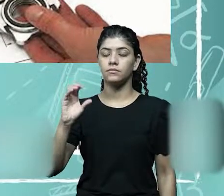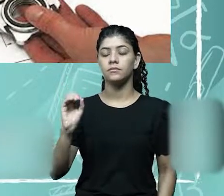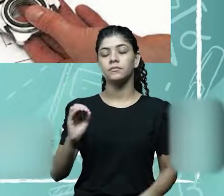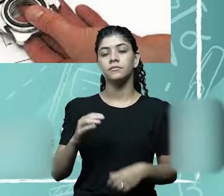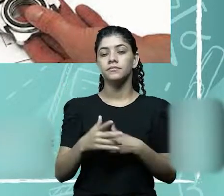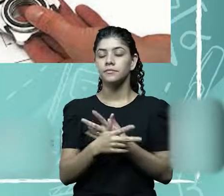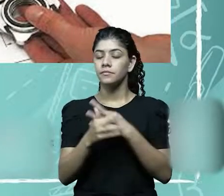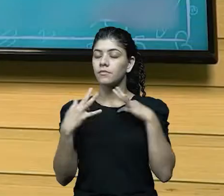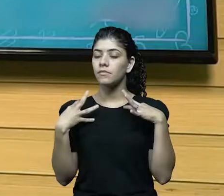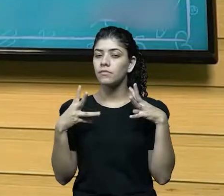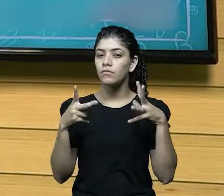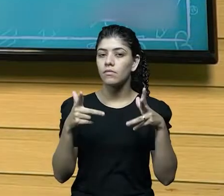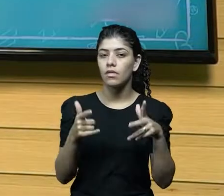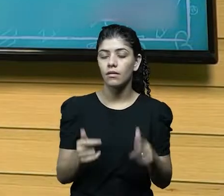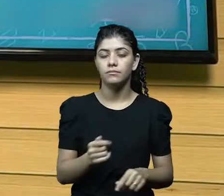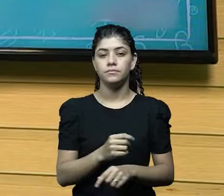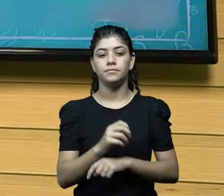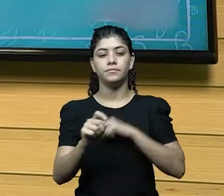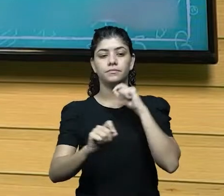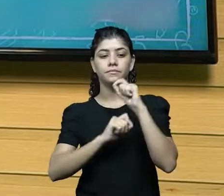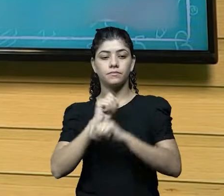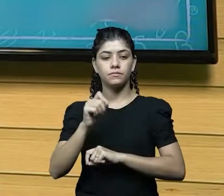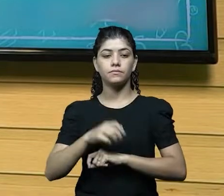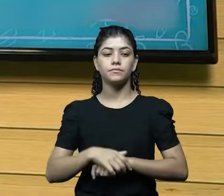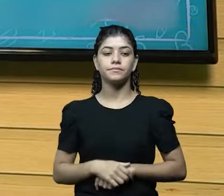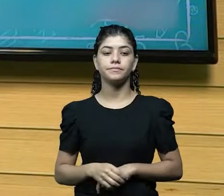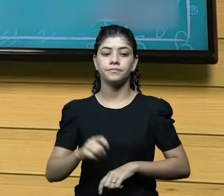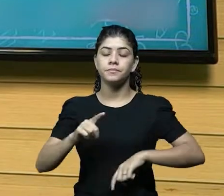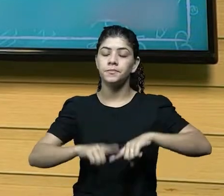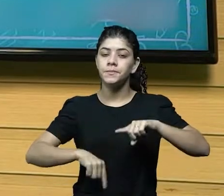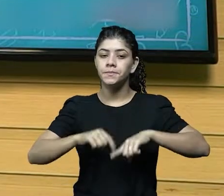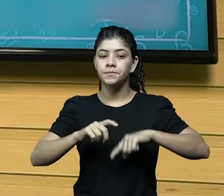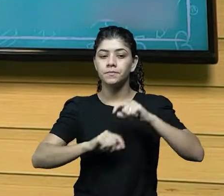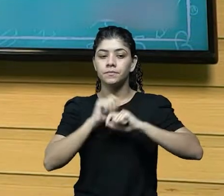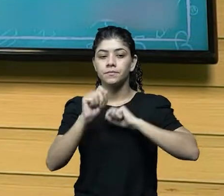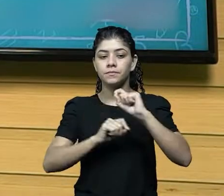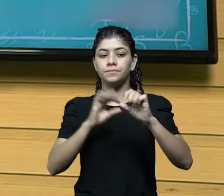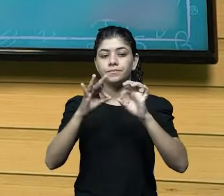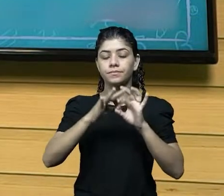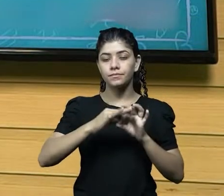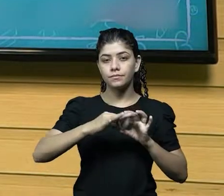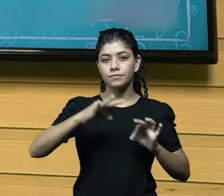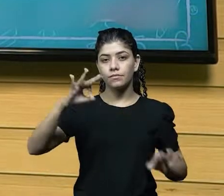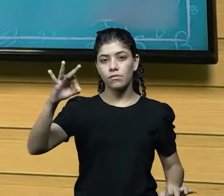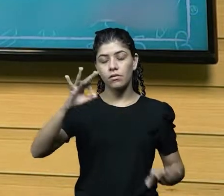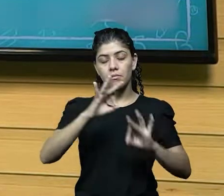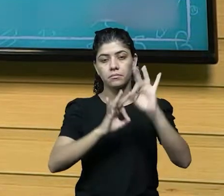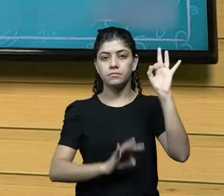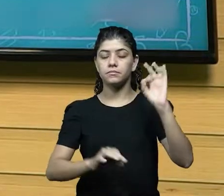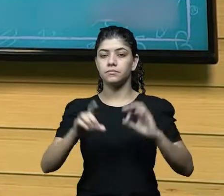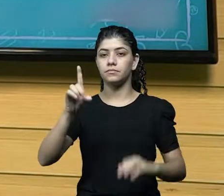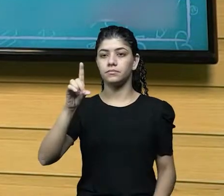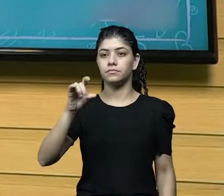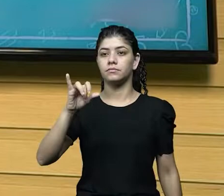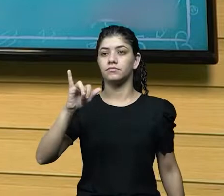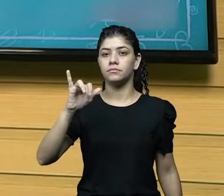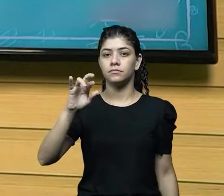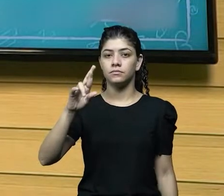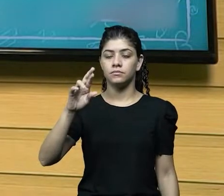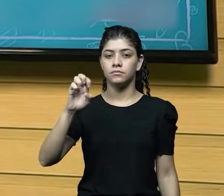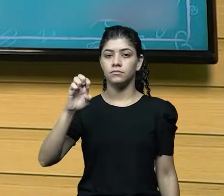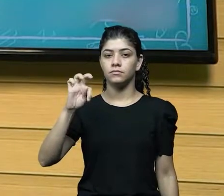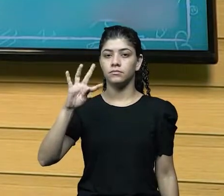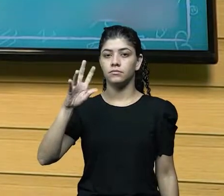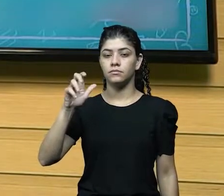Então todos esses são aparelhos, equipamentos de medição direta. Isso de medição